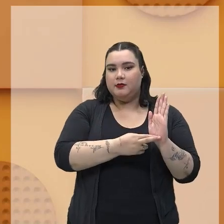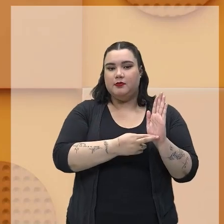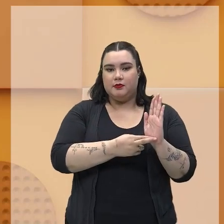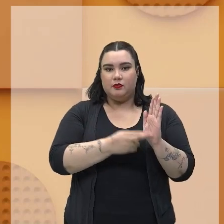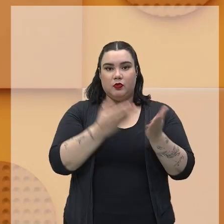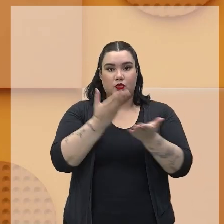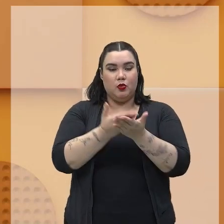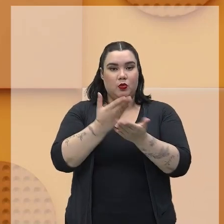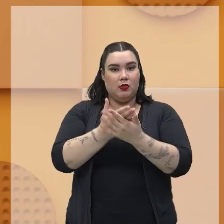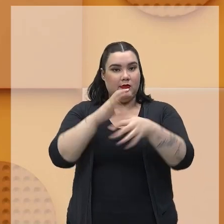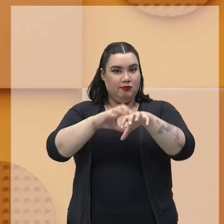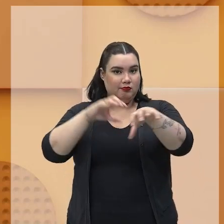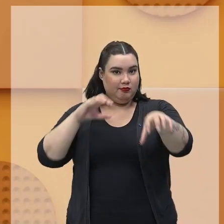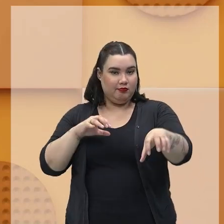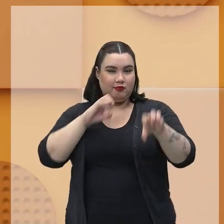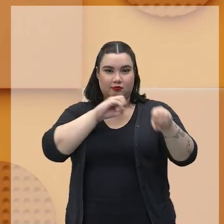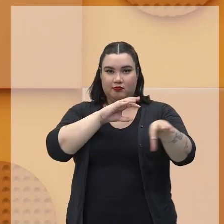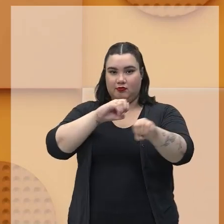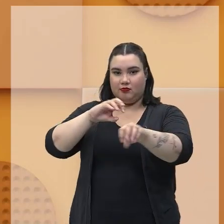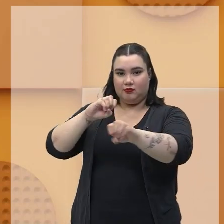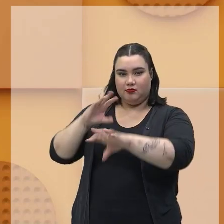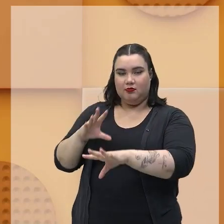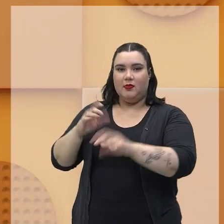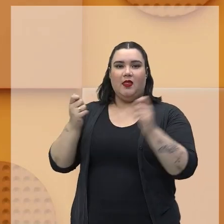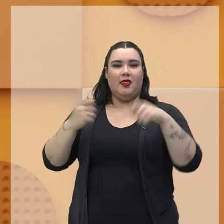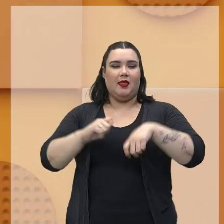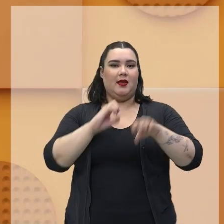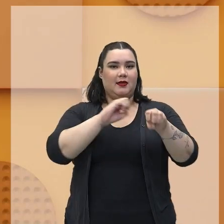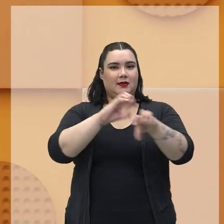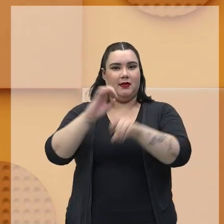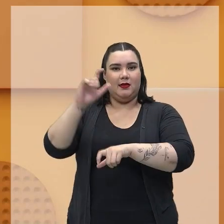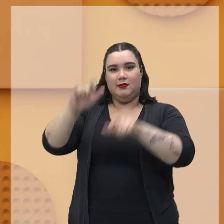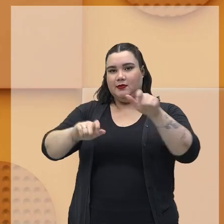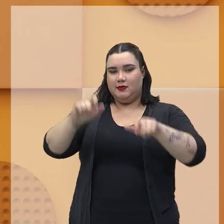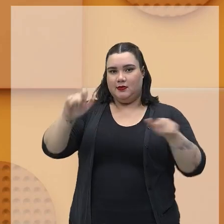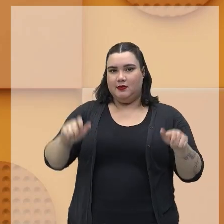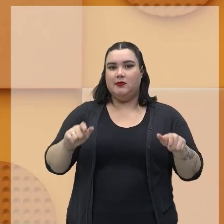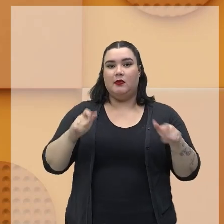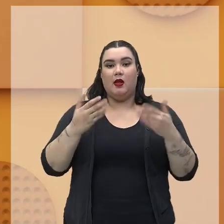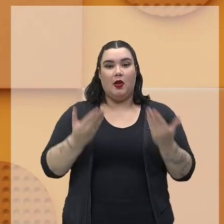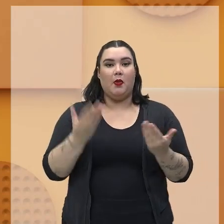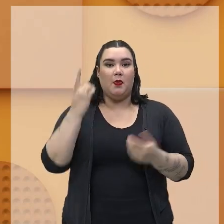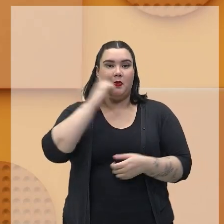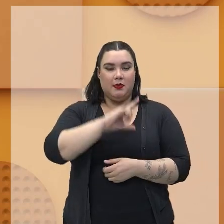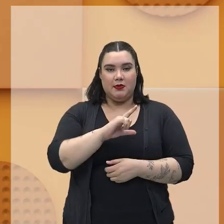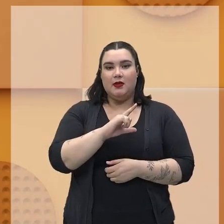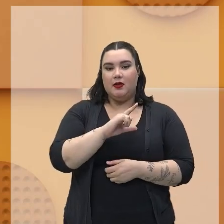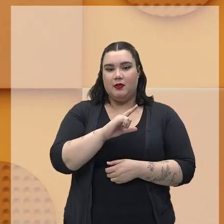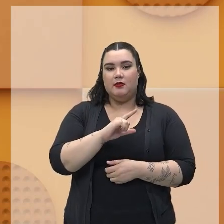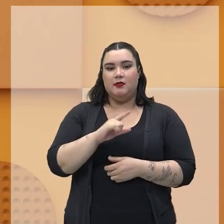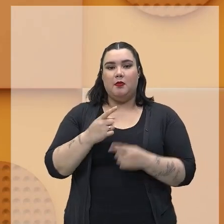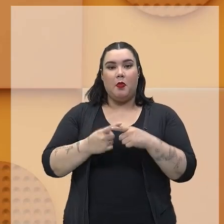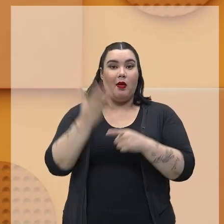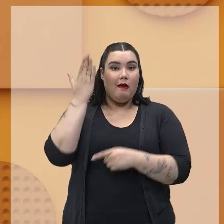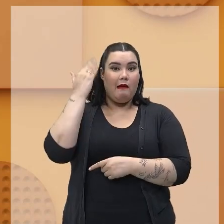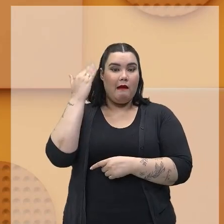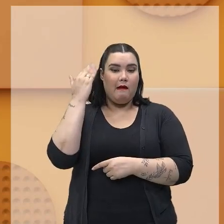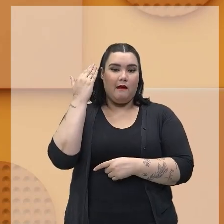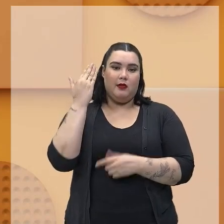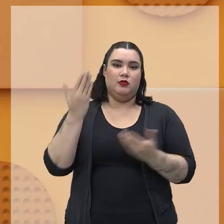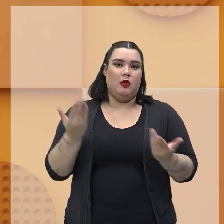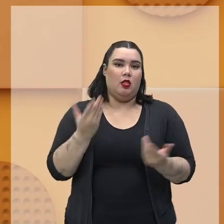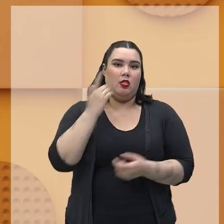mediação tecnológica. A gente chegou até vocês a educação, fato que outrora